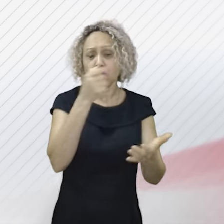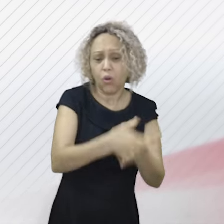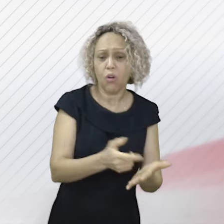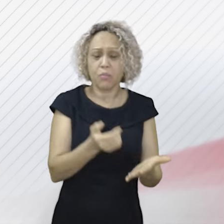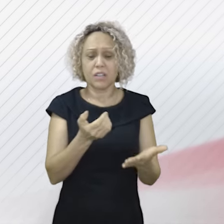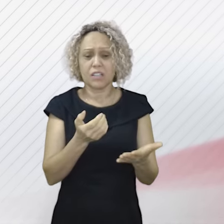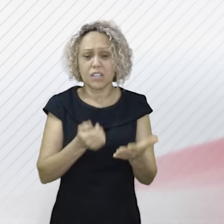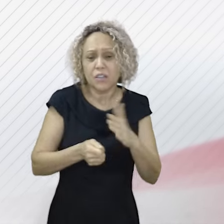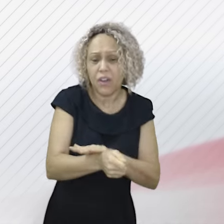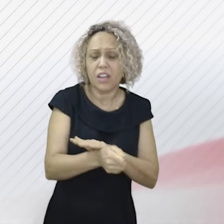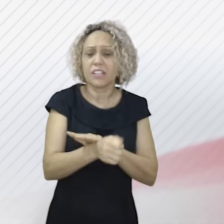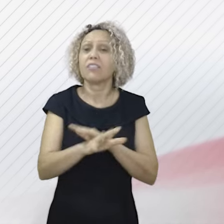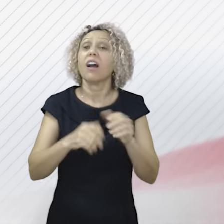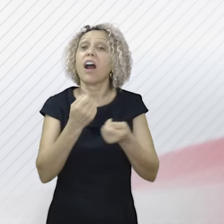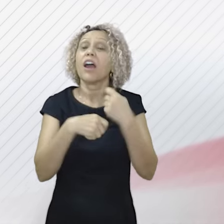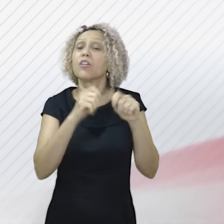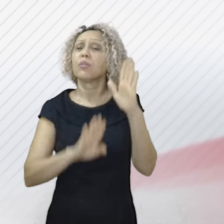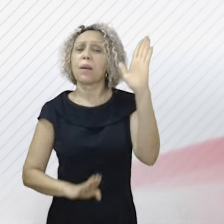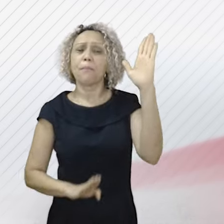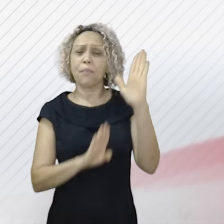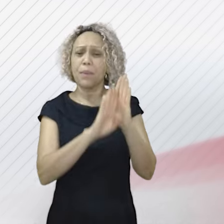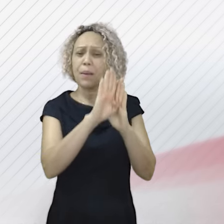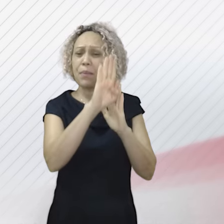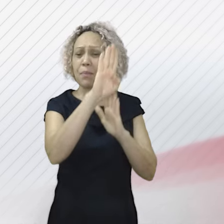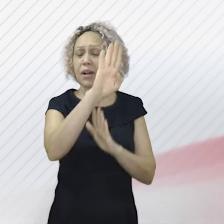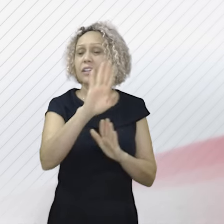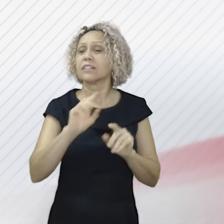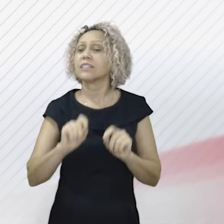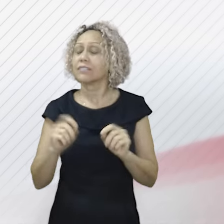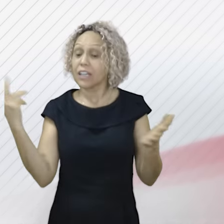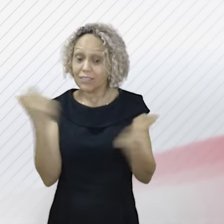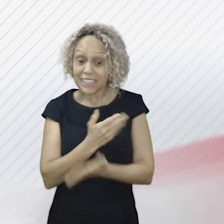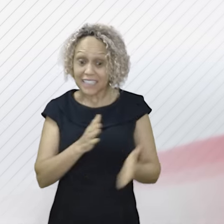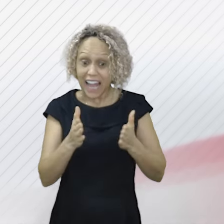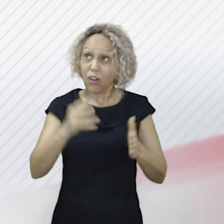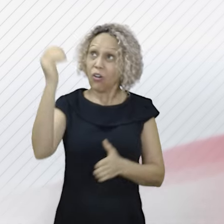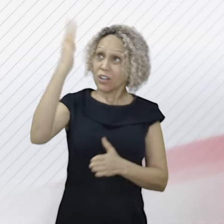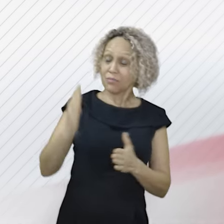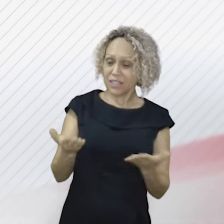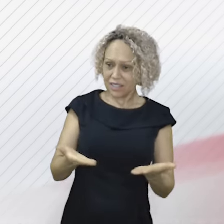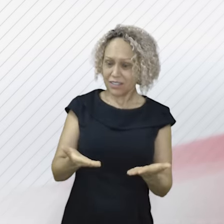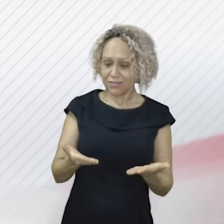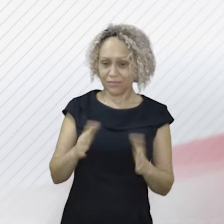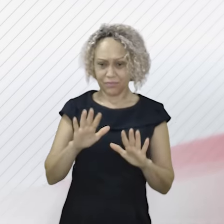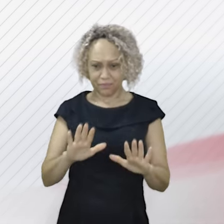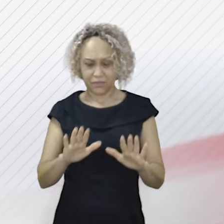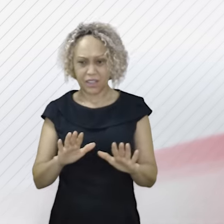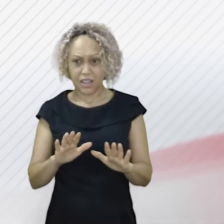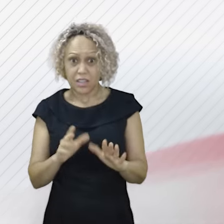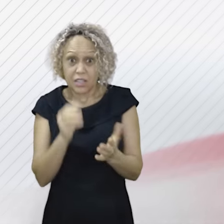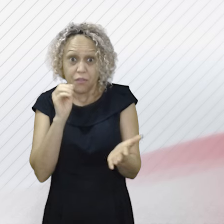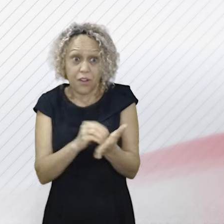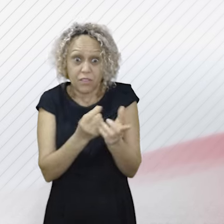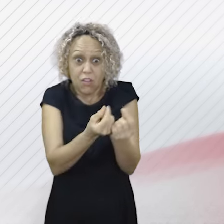que todo mundo investe, a economia vai de vento em popa, e é o que está acontecendo nesse país agora. Se não